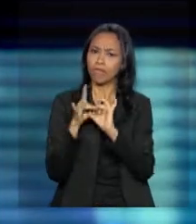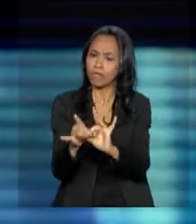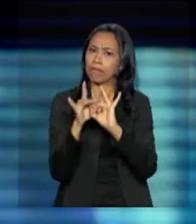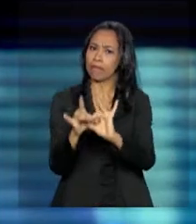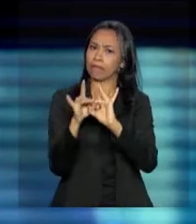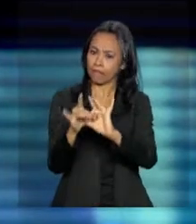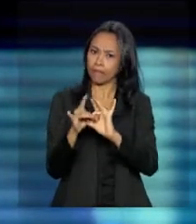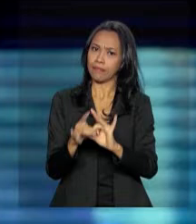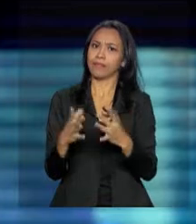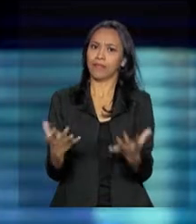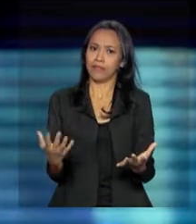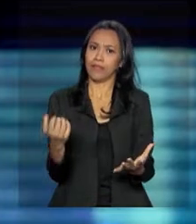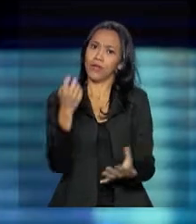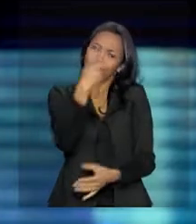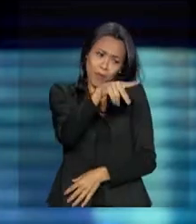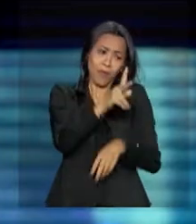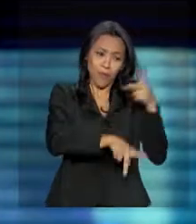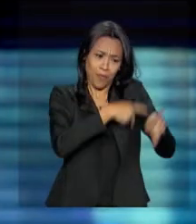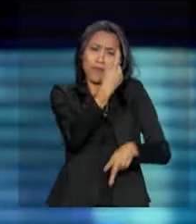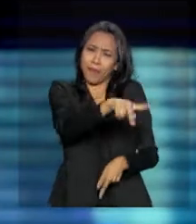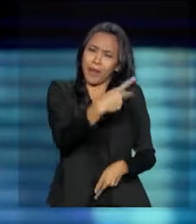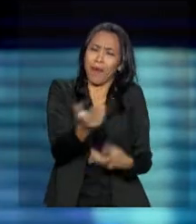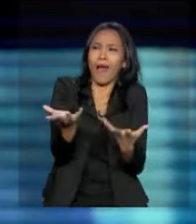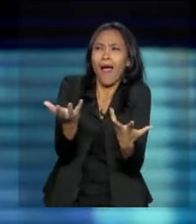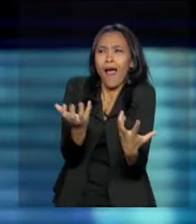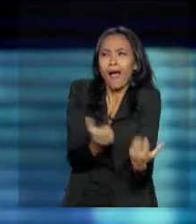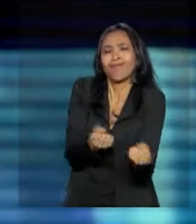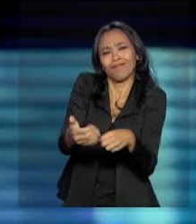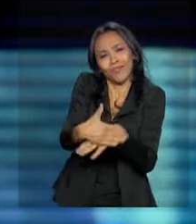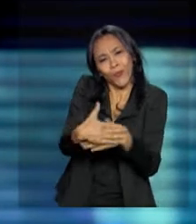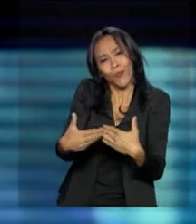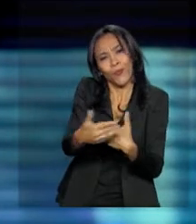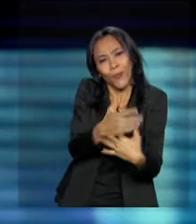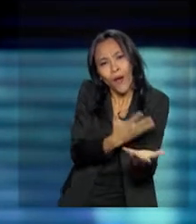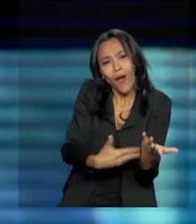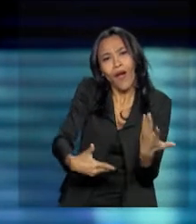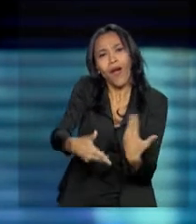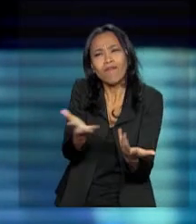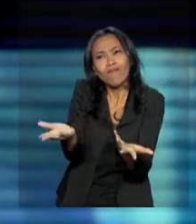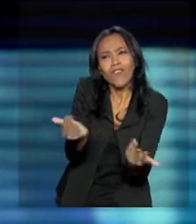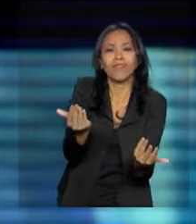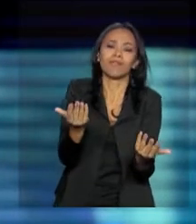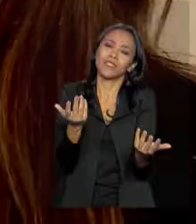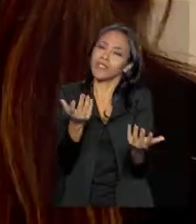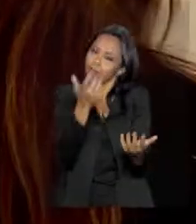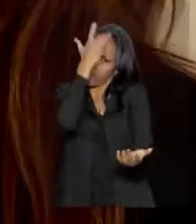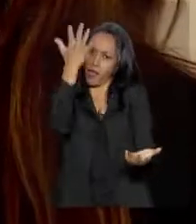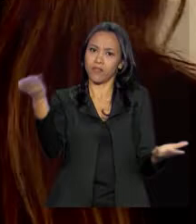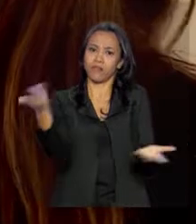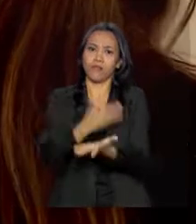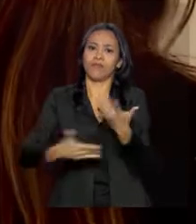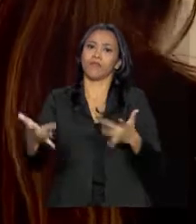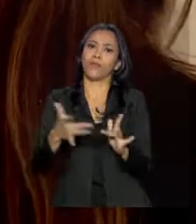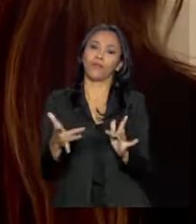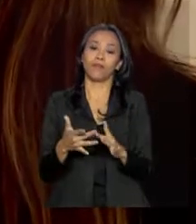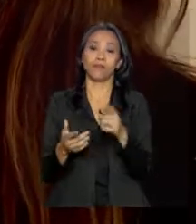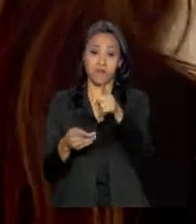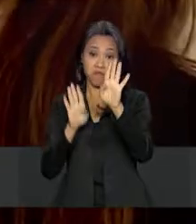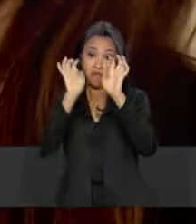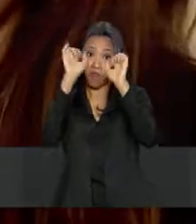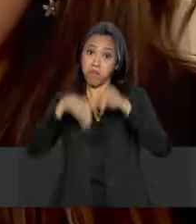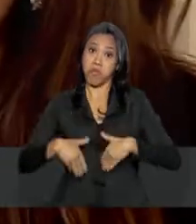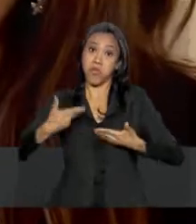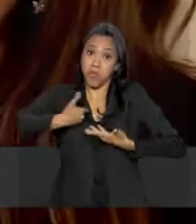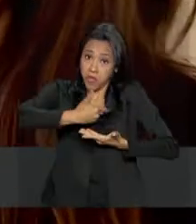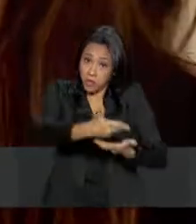corporal é um povo muito acolhedor também é muito hospitaleiro isso facilita bastante eu fui muito bem recebida